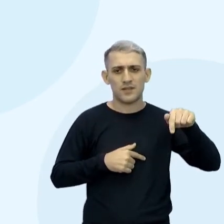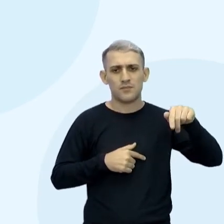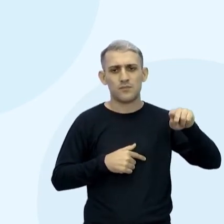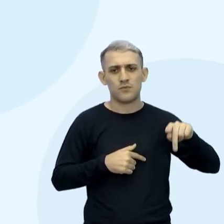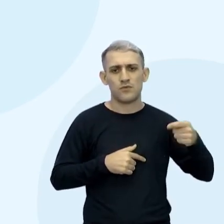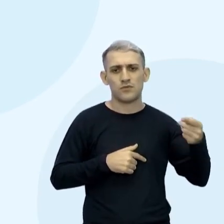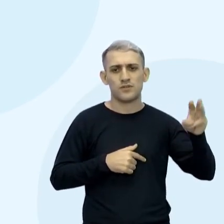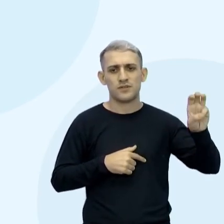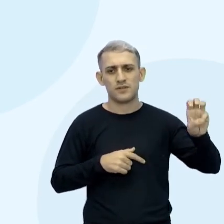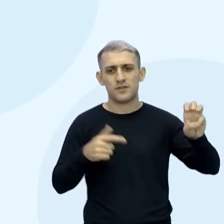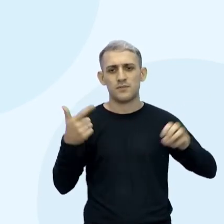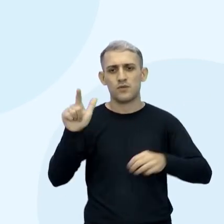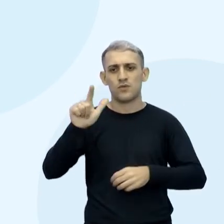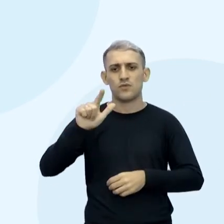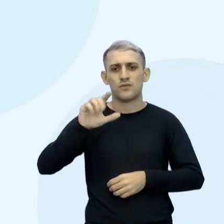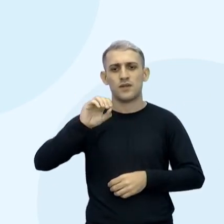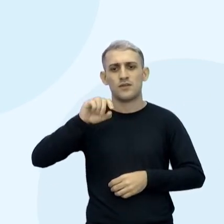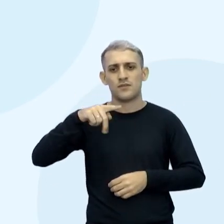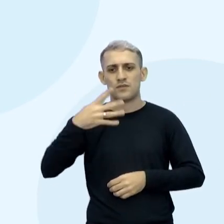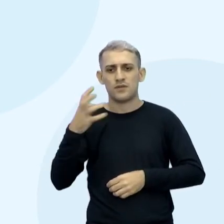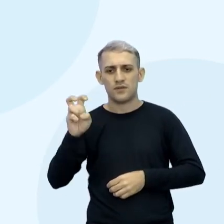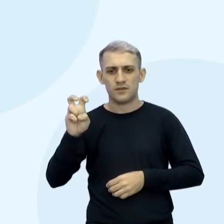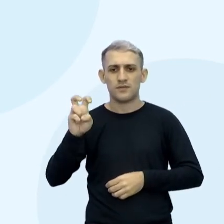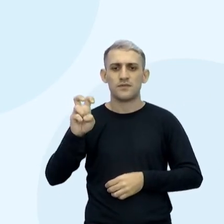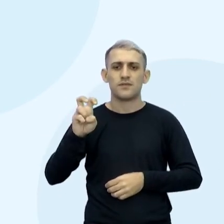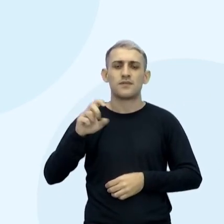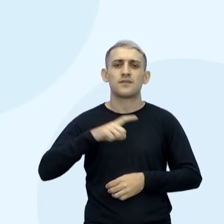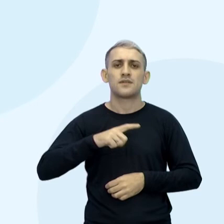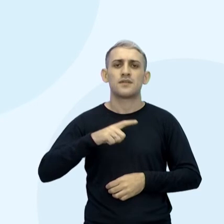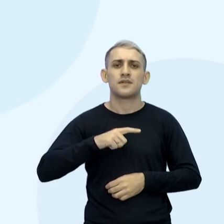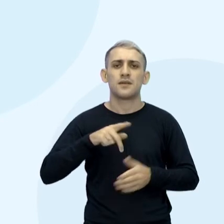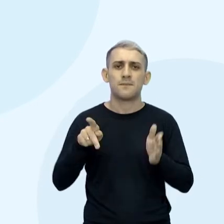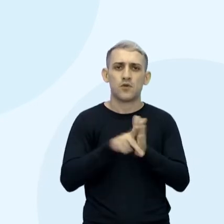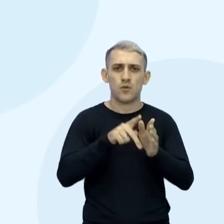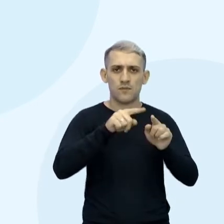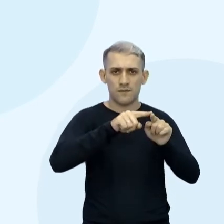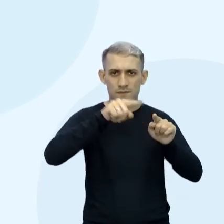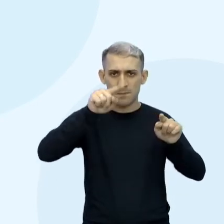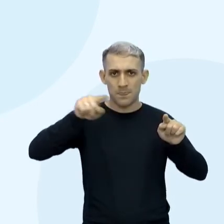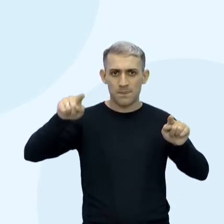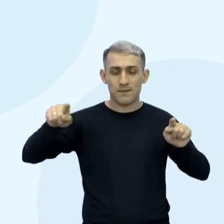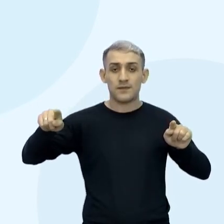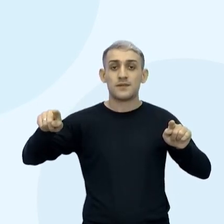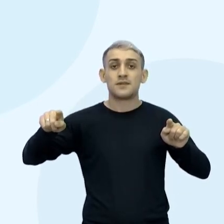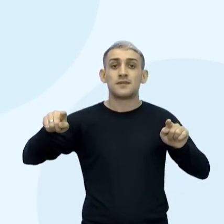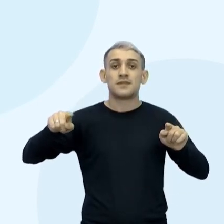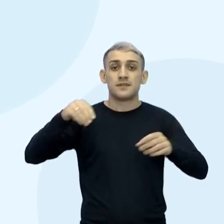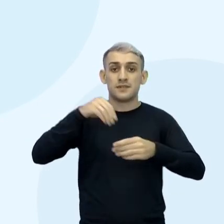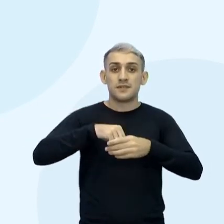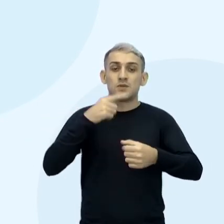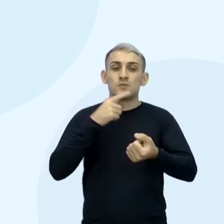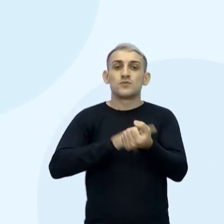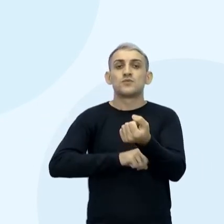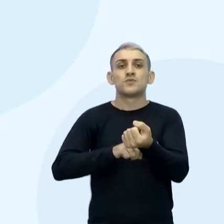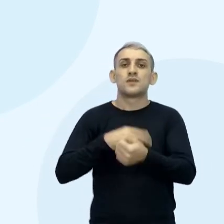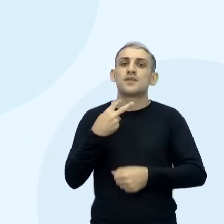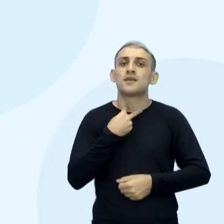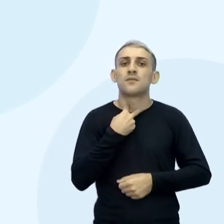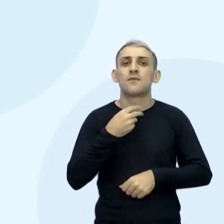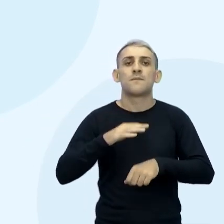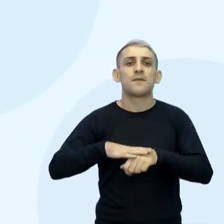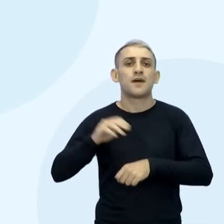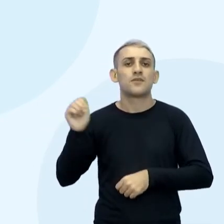e 7,45. Essa janela de variação no sangue não pode ser maior